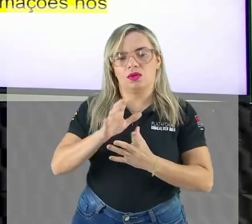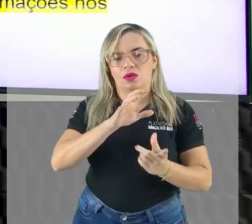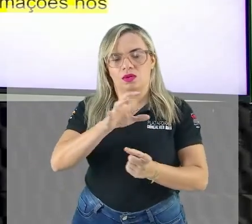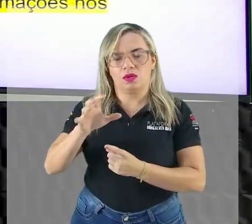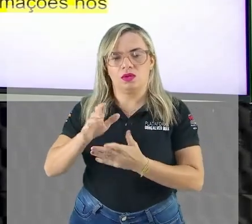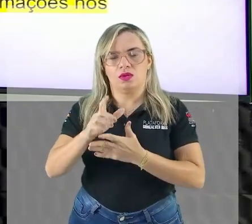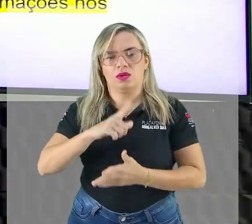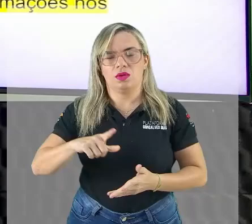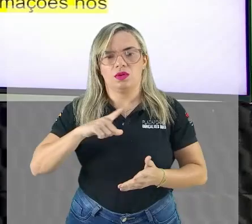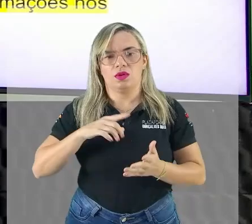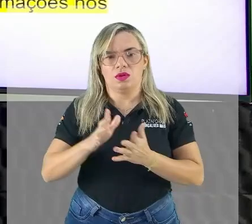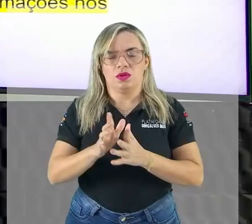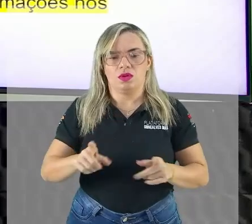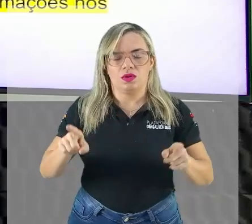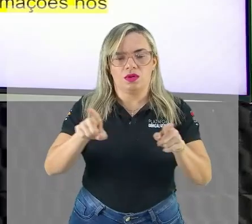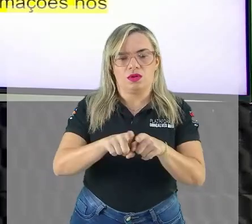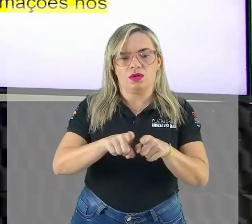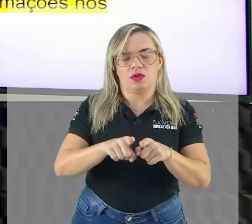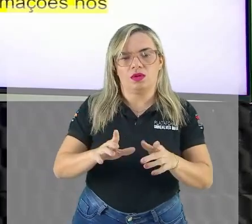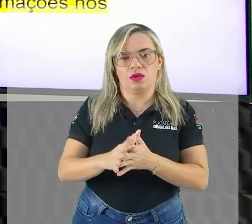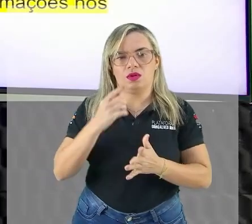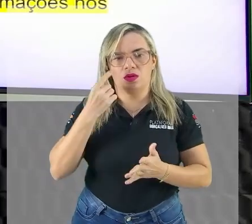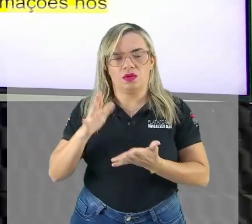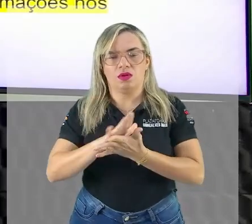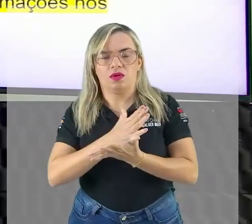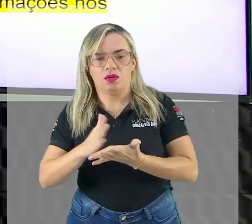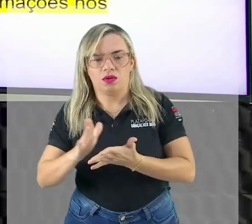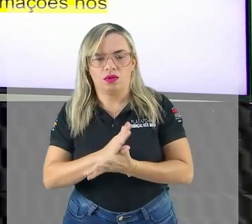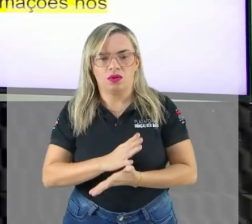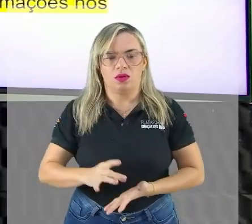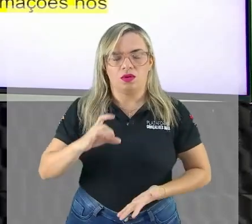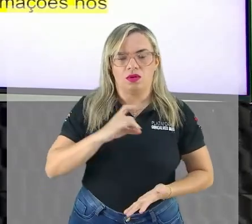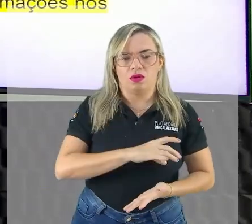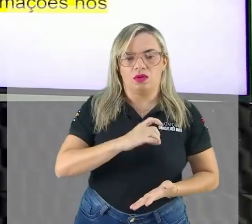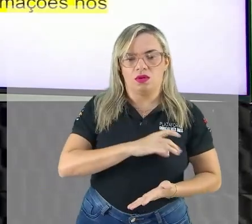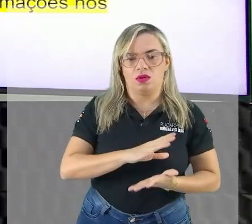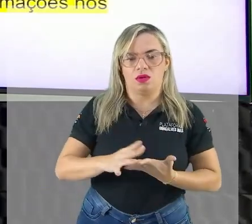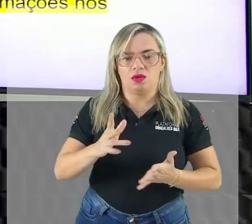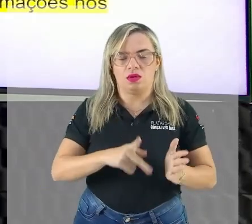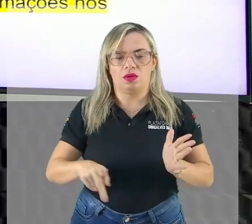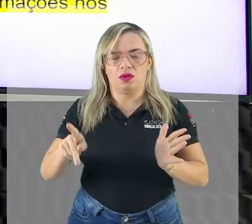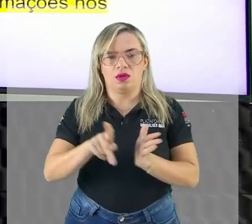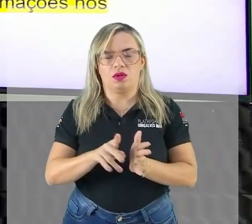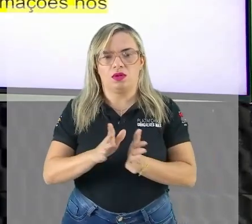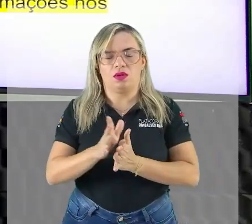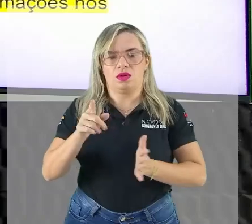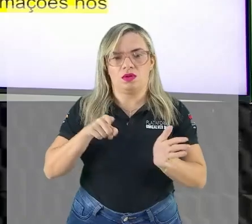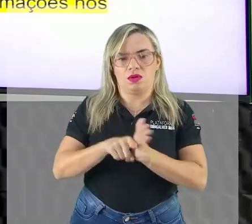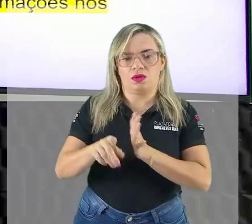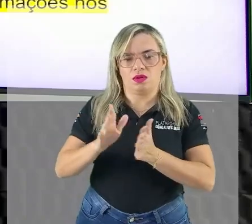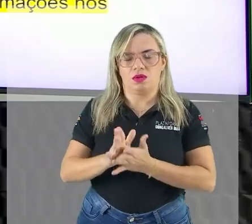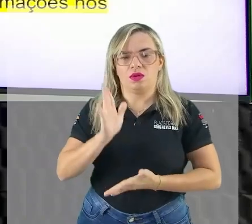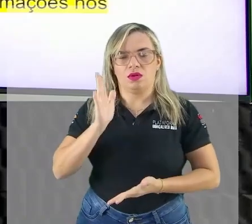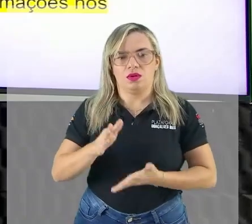mas tem também um teor que pode, de alguma forma, aterrorizar com a própria indagação da pergunta, né, que a gente viu. Então, o nosso